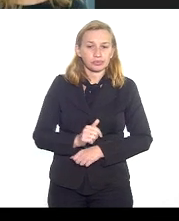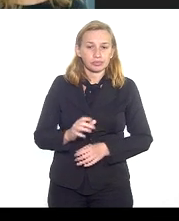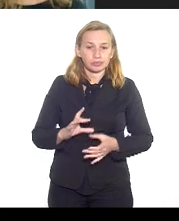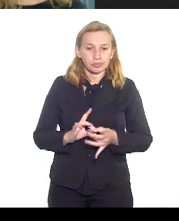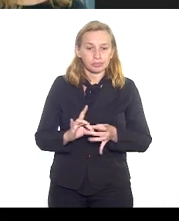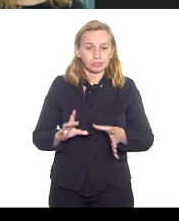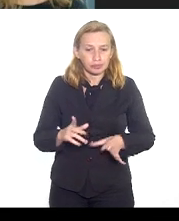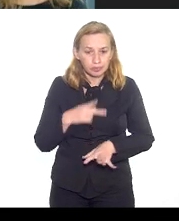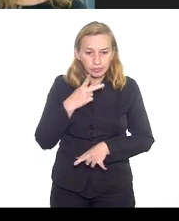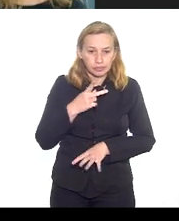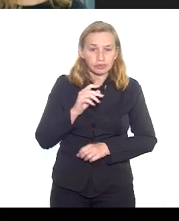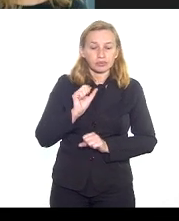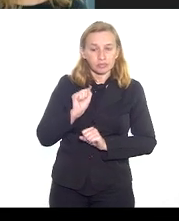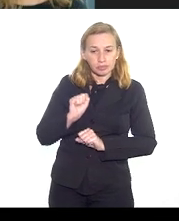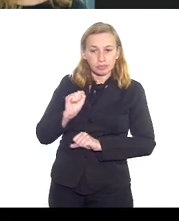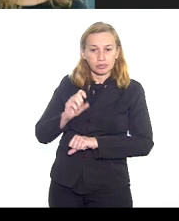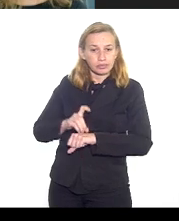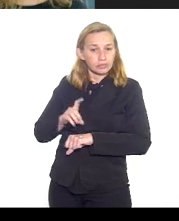permite?